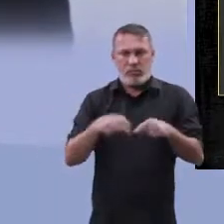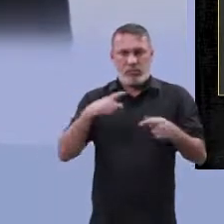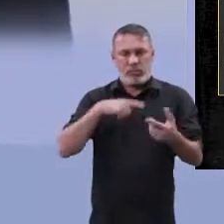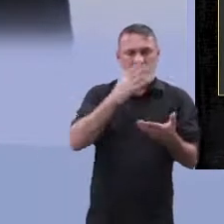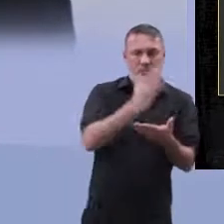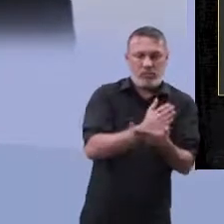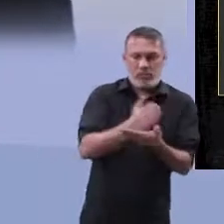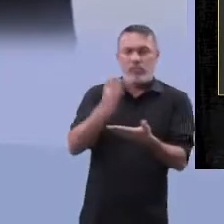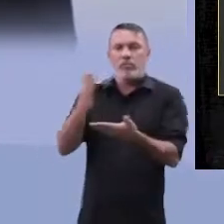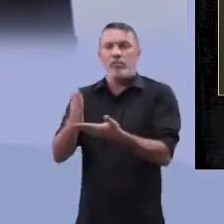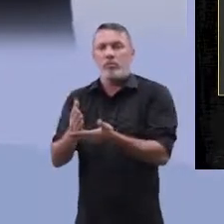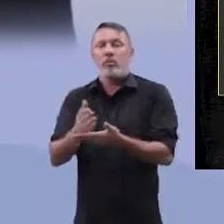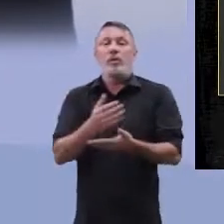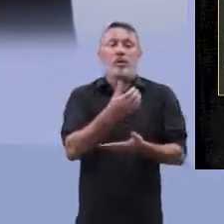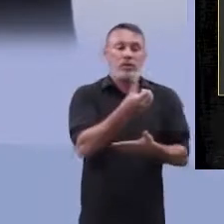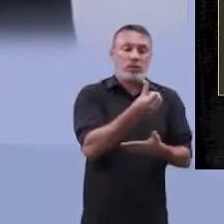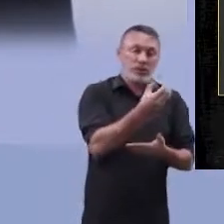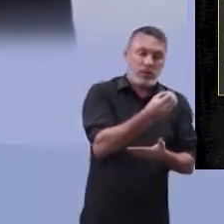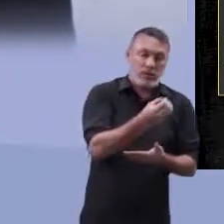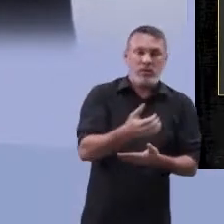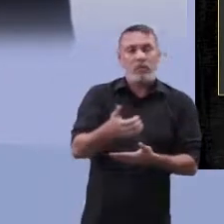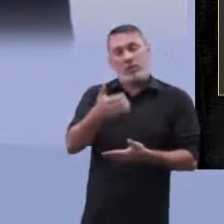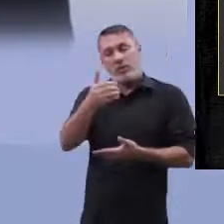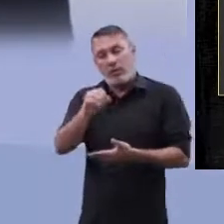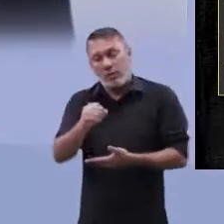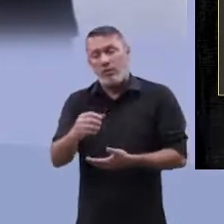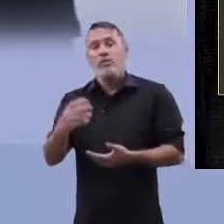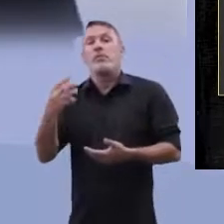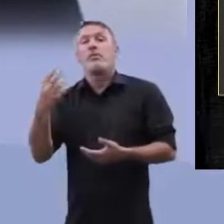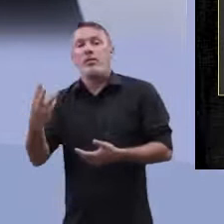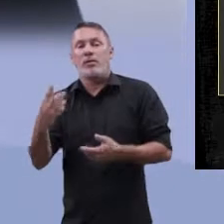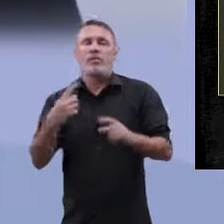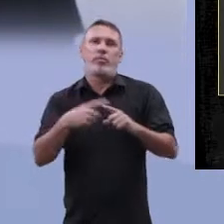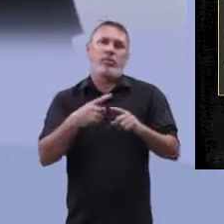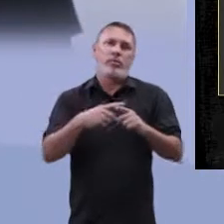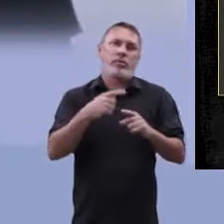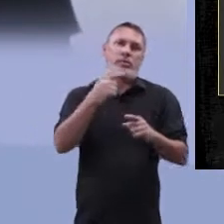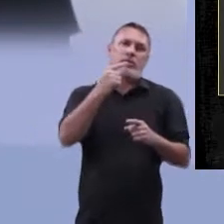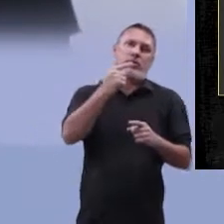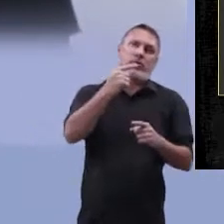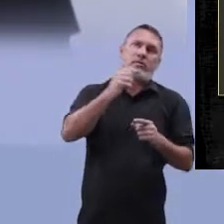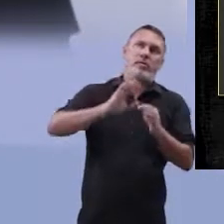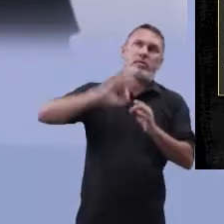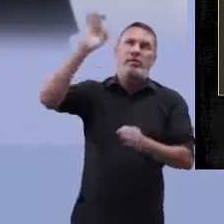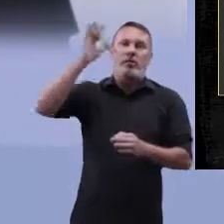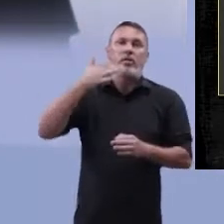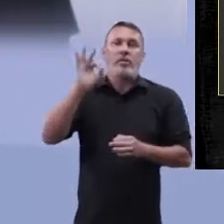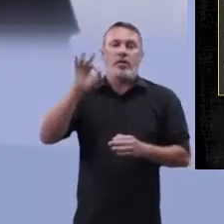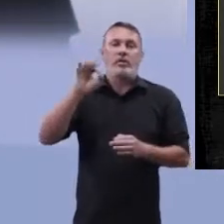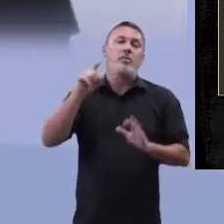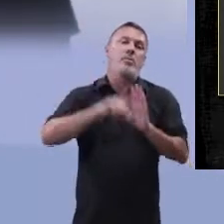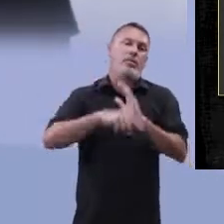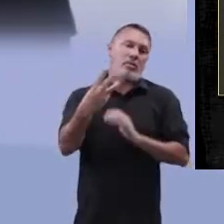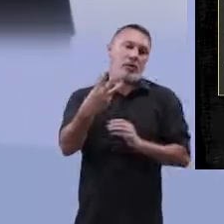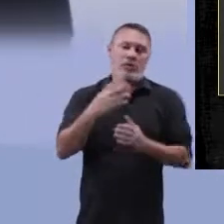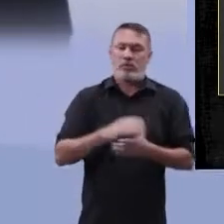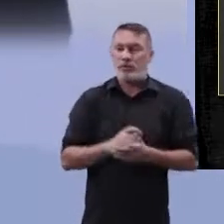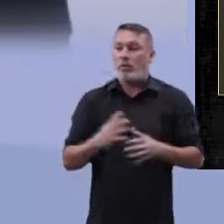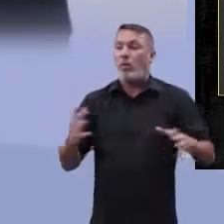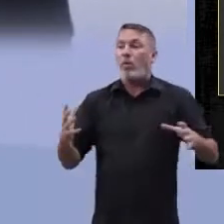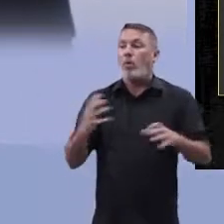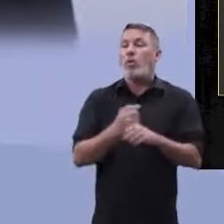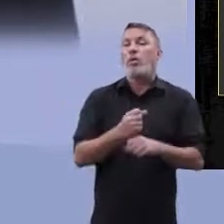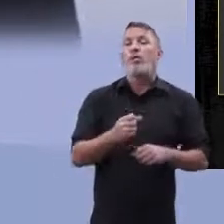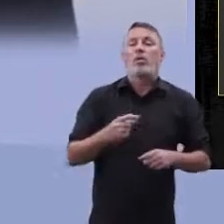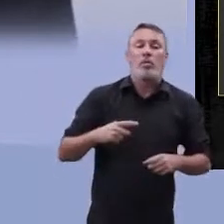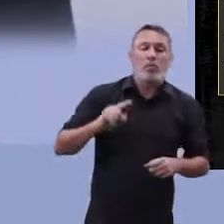parte comum vai ter 60 por 10 por 3, porque é a diferença de 7 para 10. 3 metros de altura. Eu vou